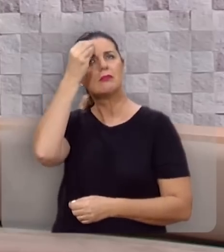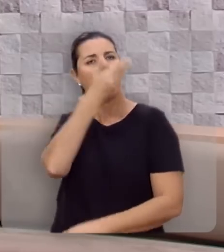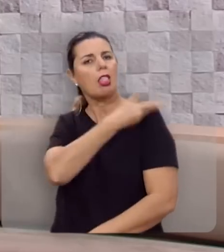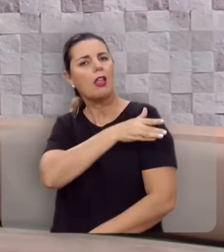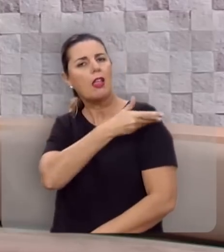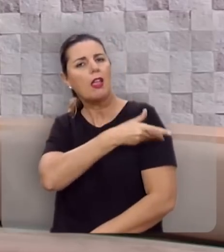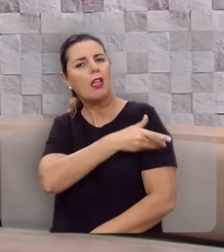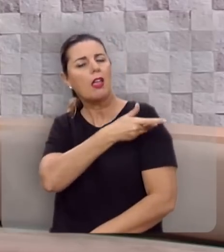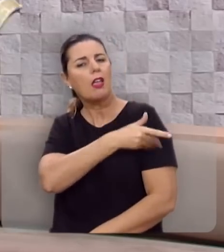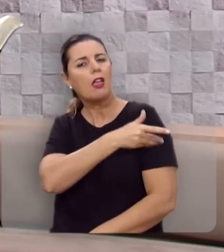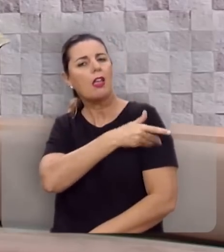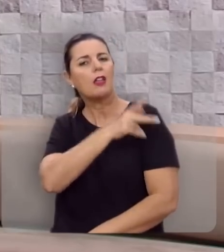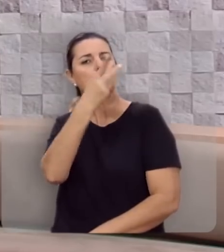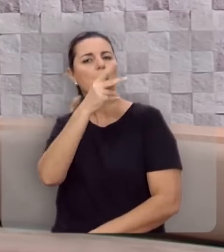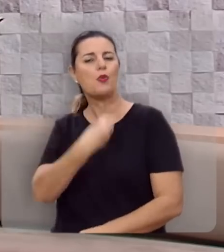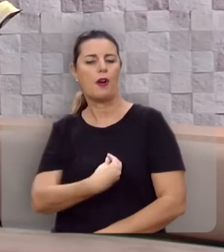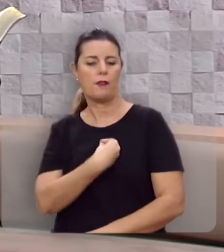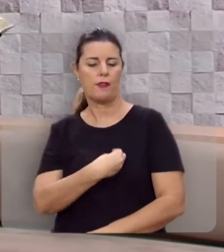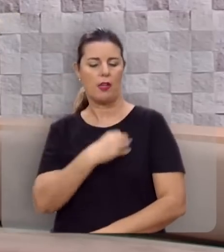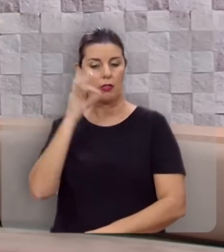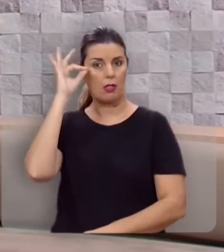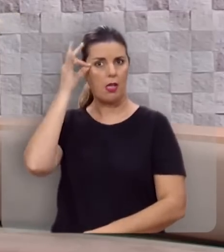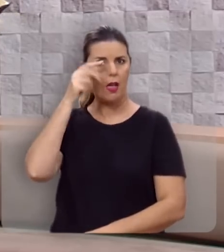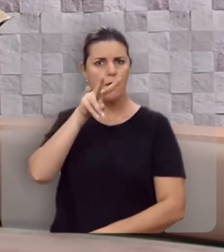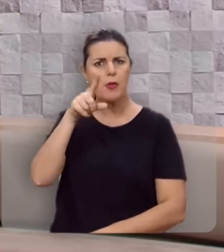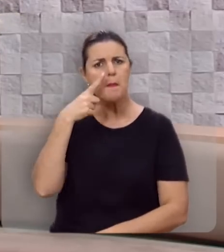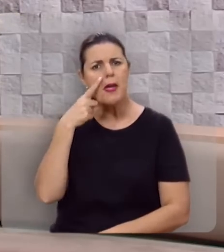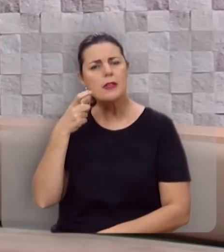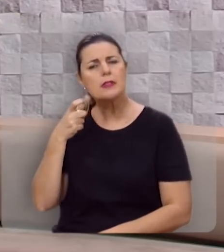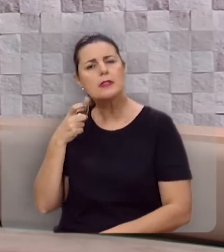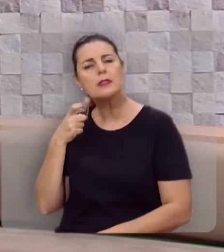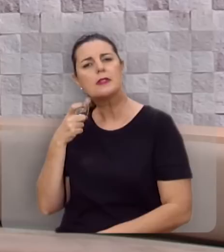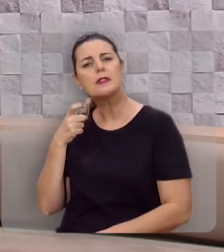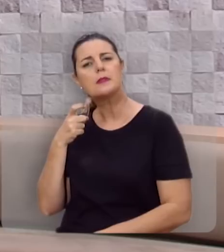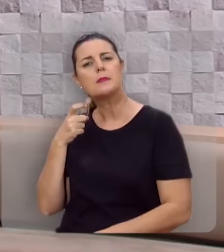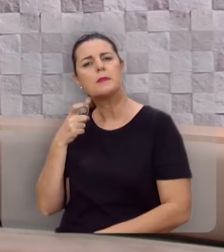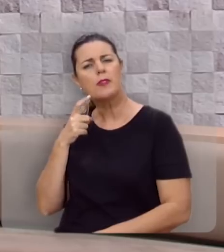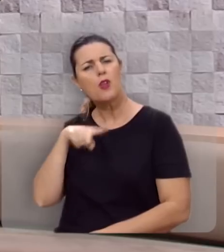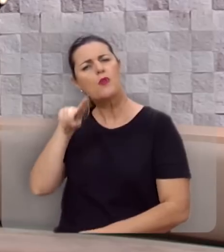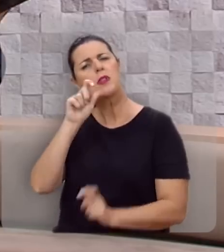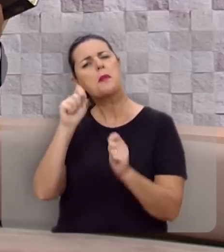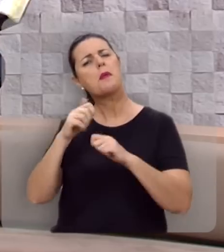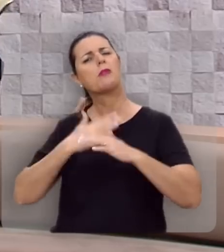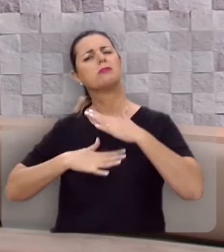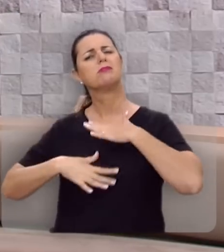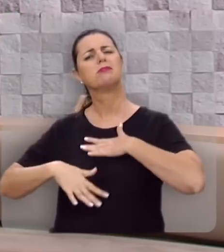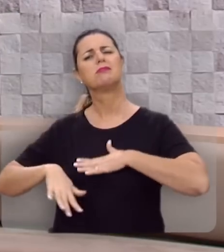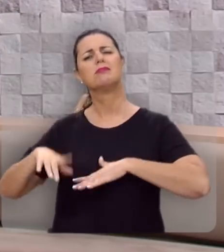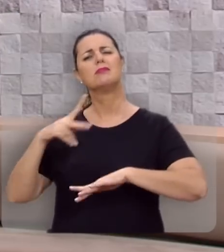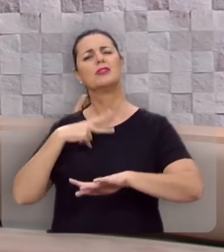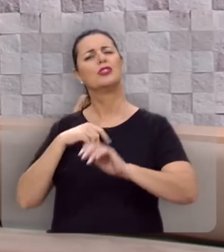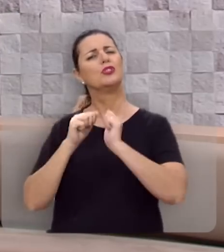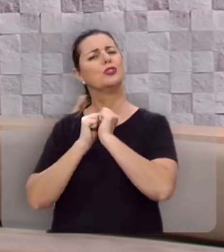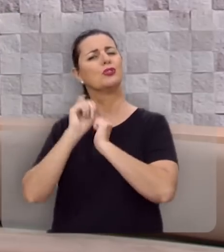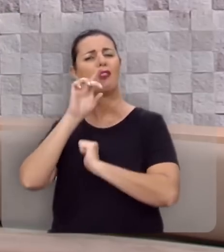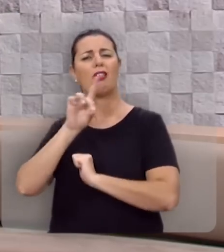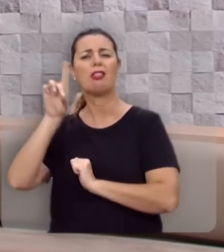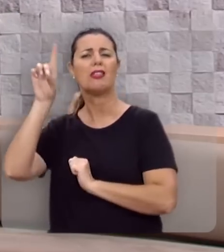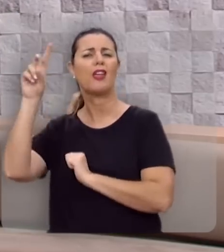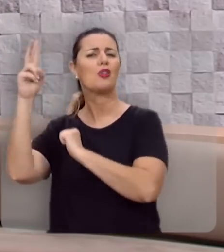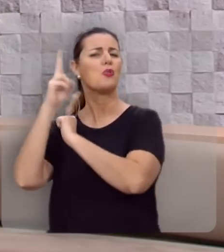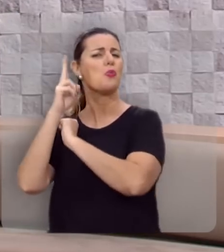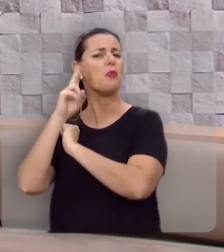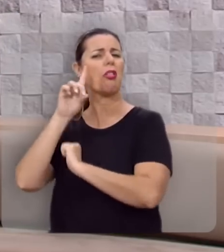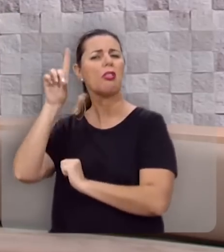em prática na sua vida. E de repente você vai perceber que você pode descansar nos braços de Deus,